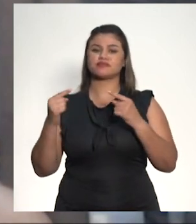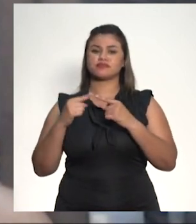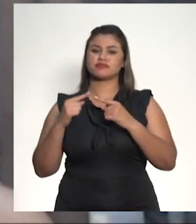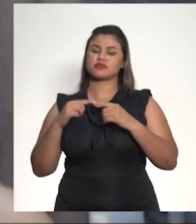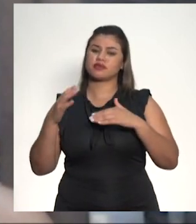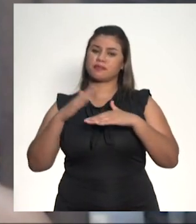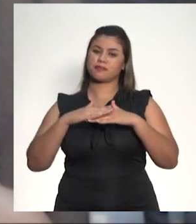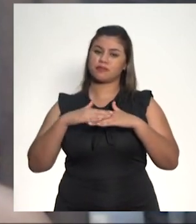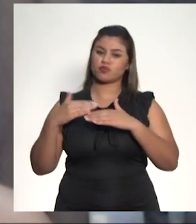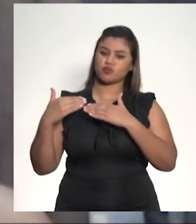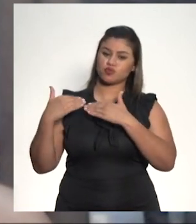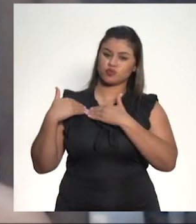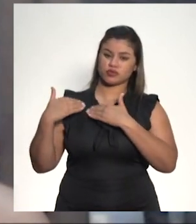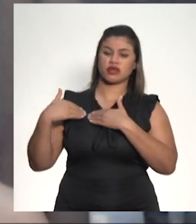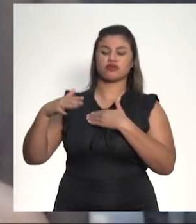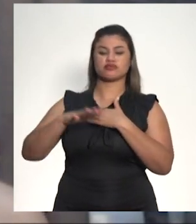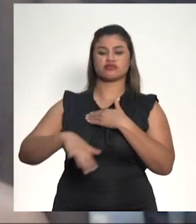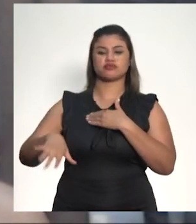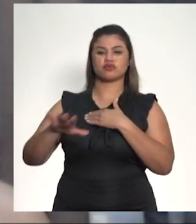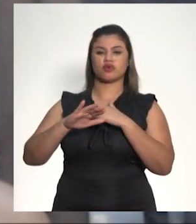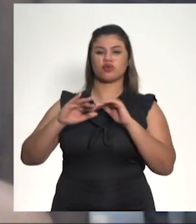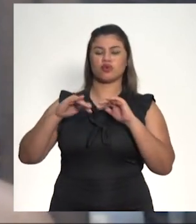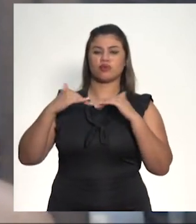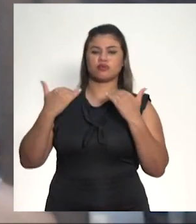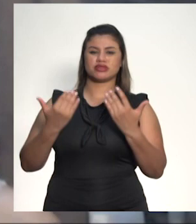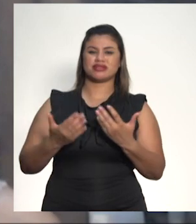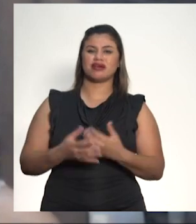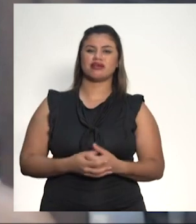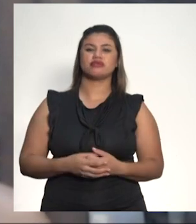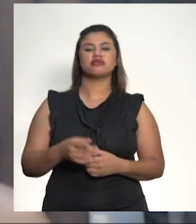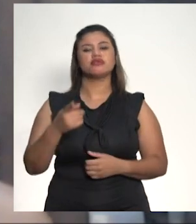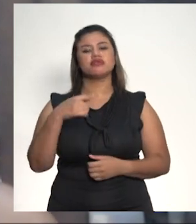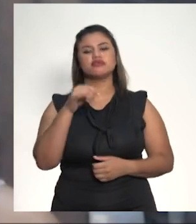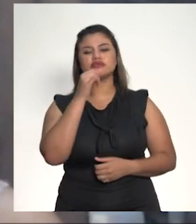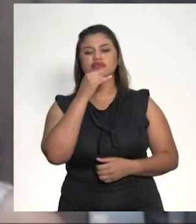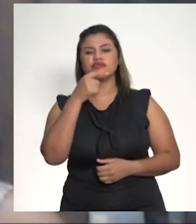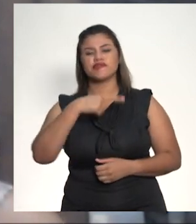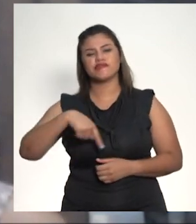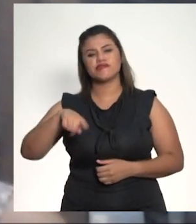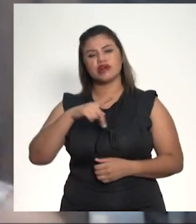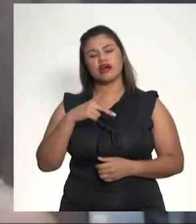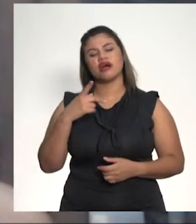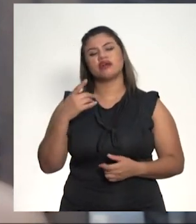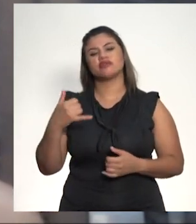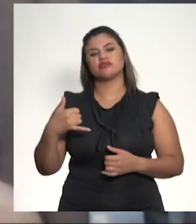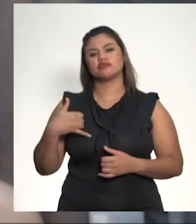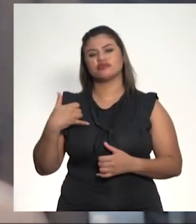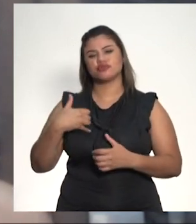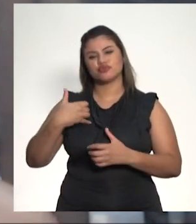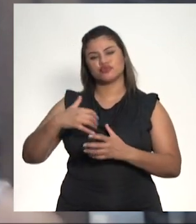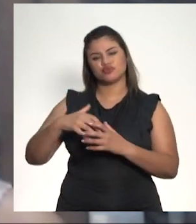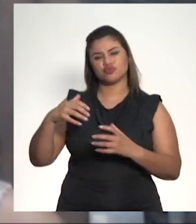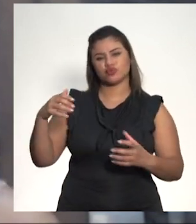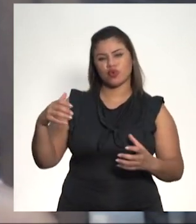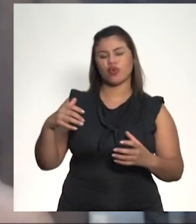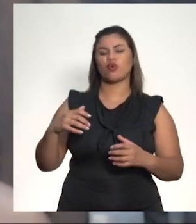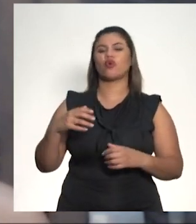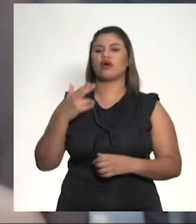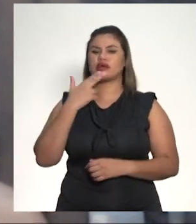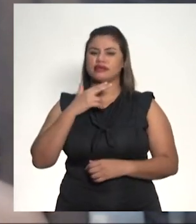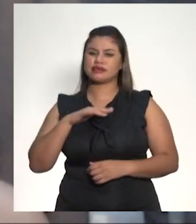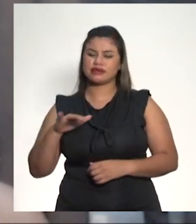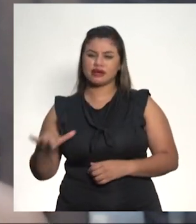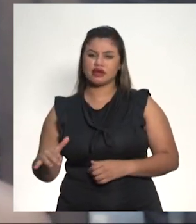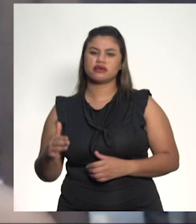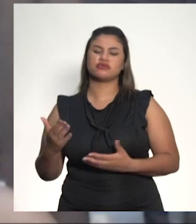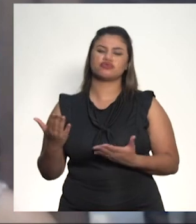toda a comunidade, né? Quando nós falamos sobre os idosos, as crianças, o Estatuto do Idoso, o Estatuto da Criança e do